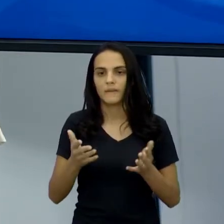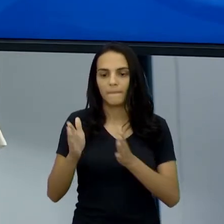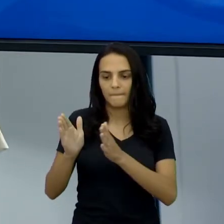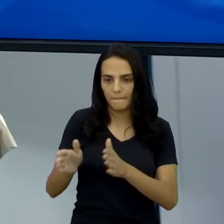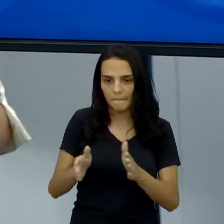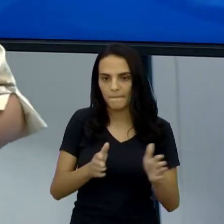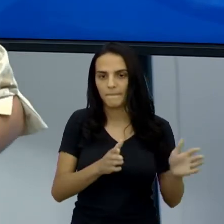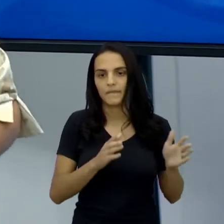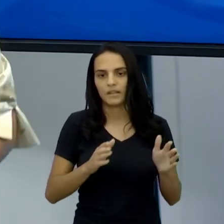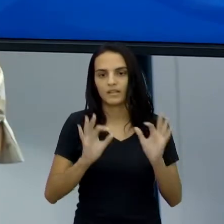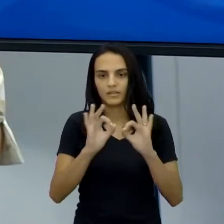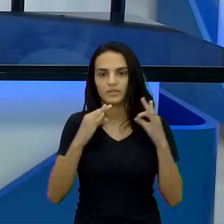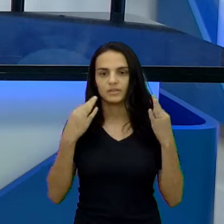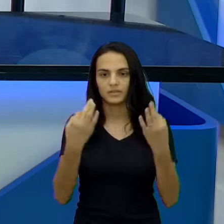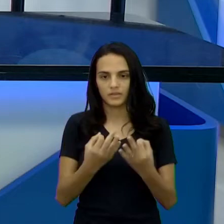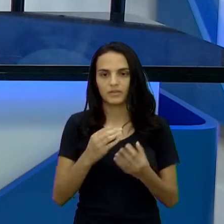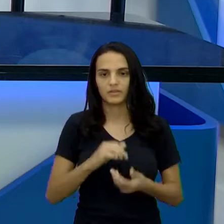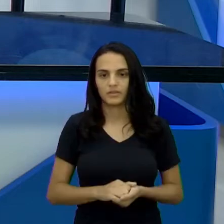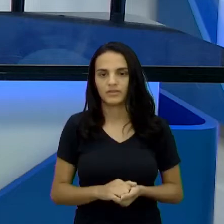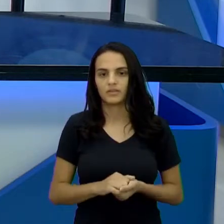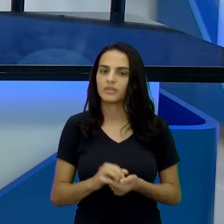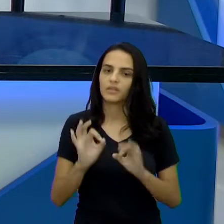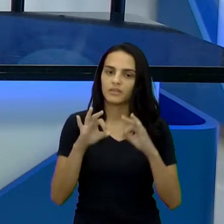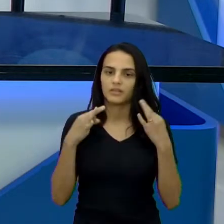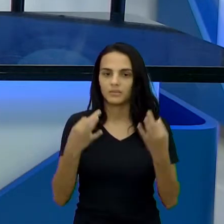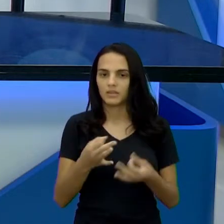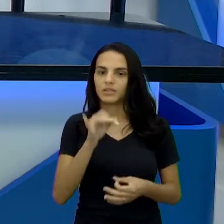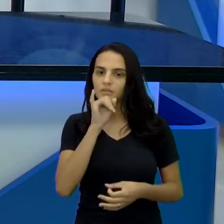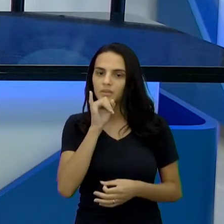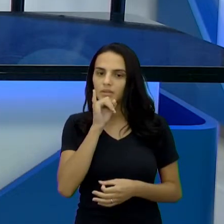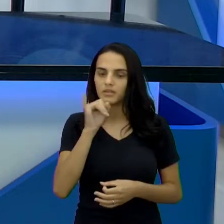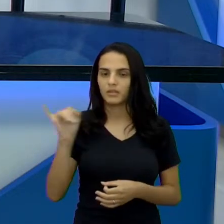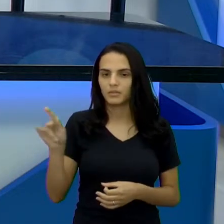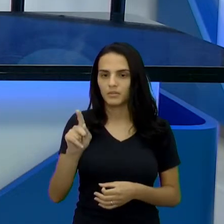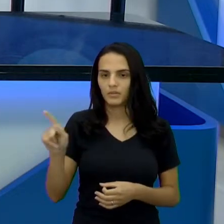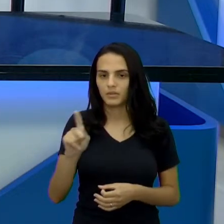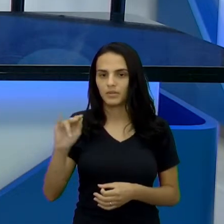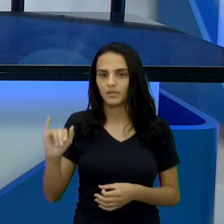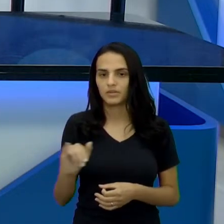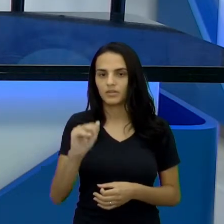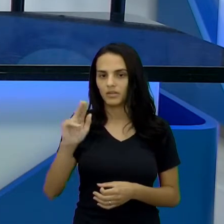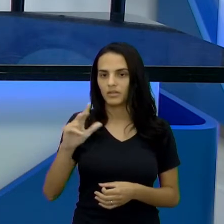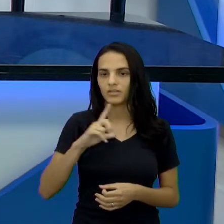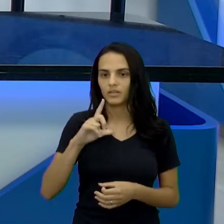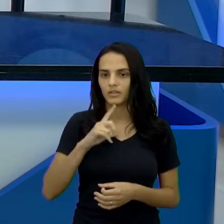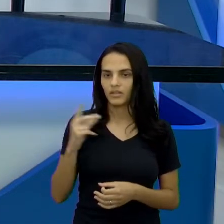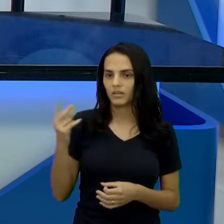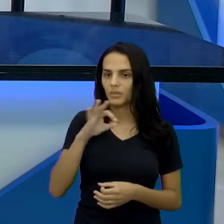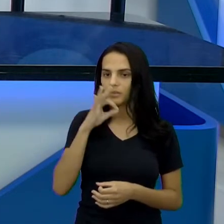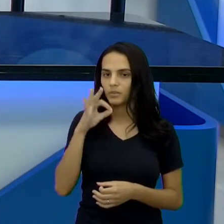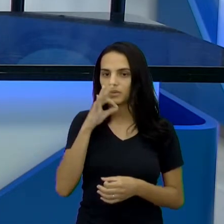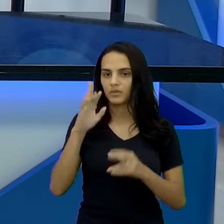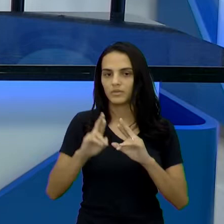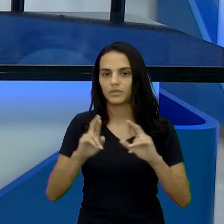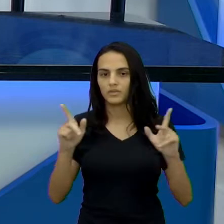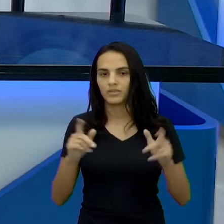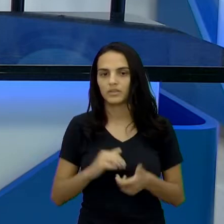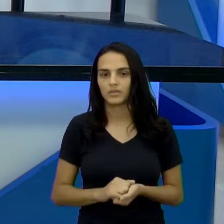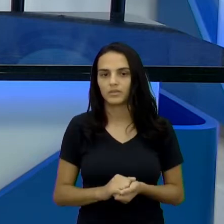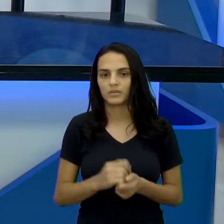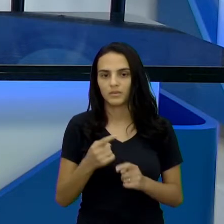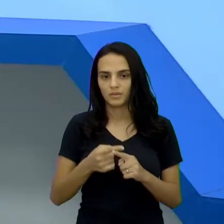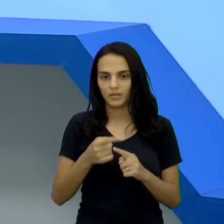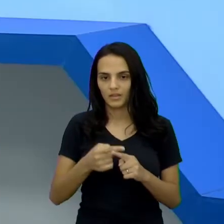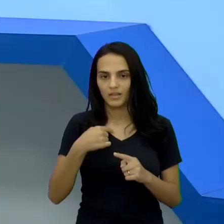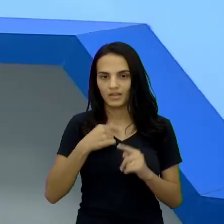tradicionalismo de família. Então, família, por exemplo, é algo que eu e a Juliana, a gente tem 2 visões muito diferentes, porque... Eu